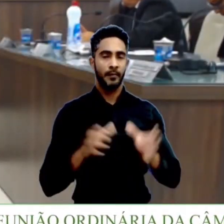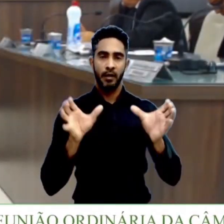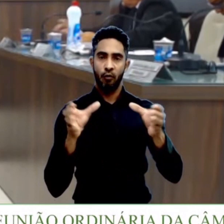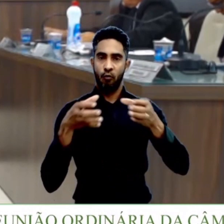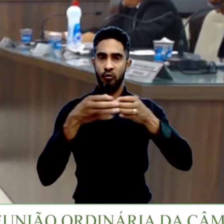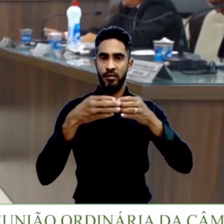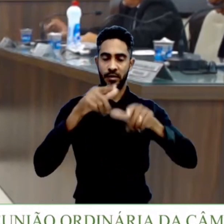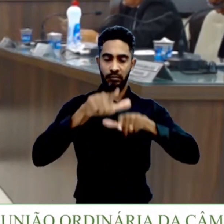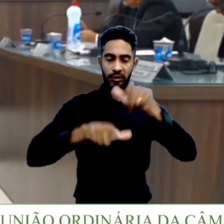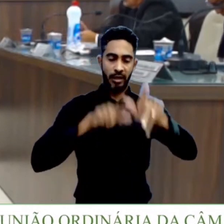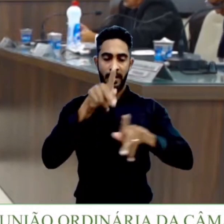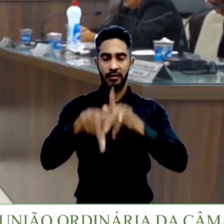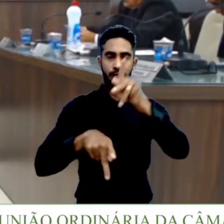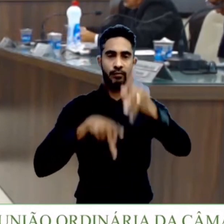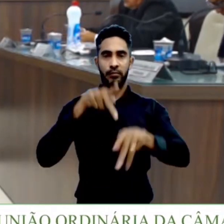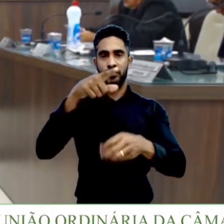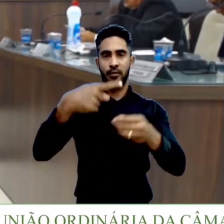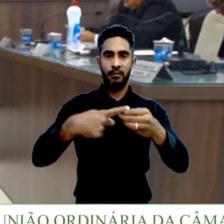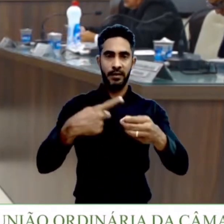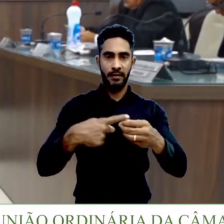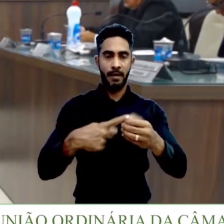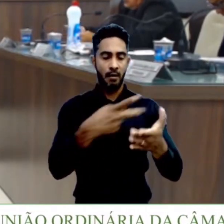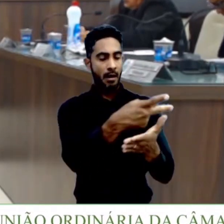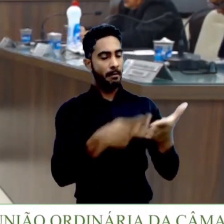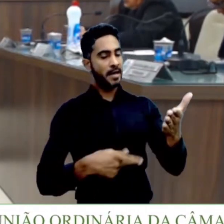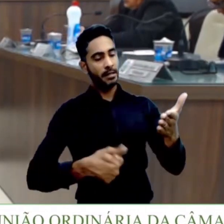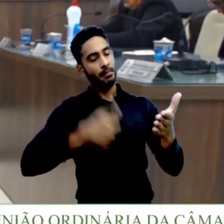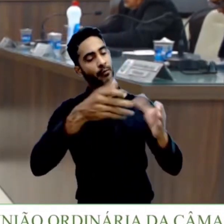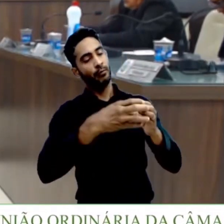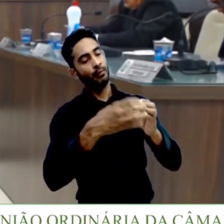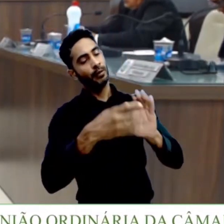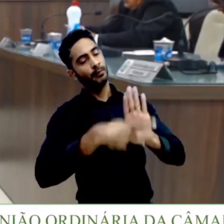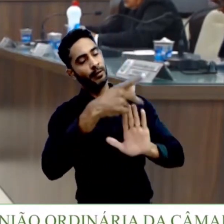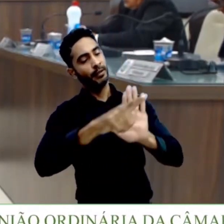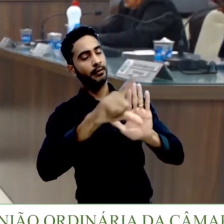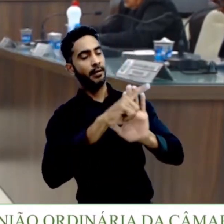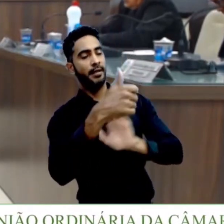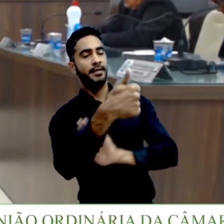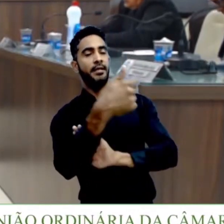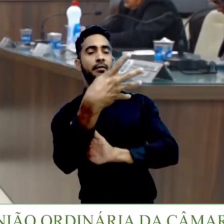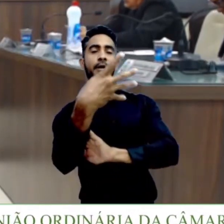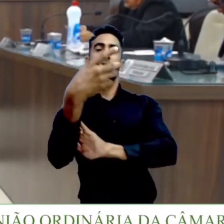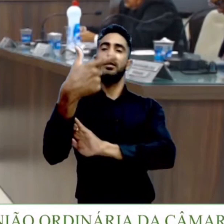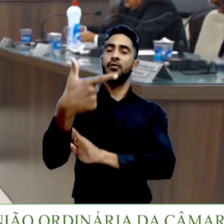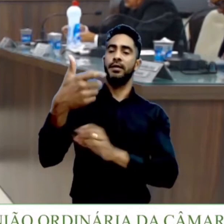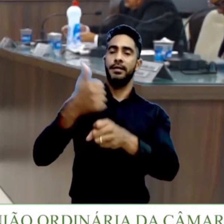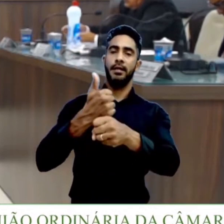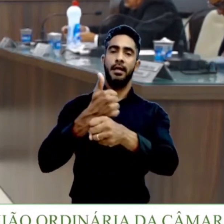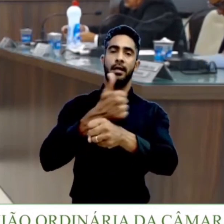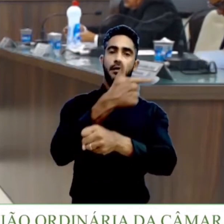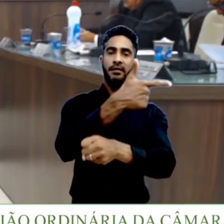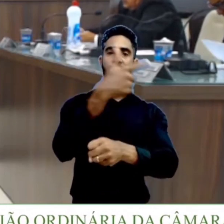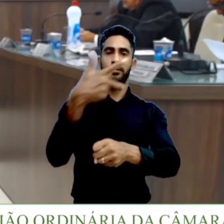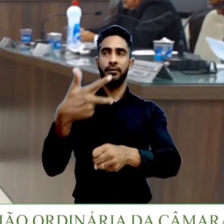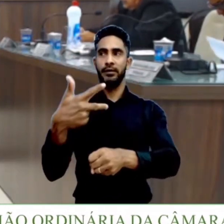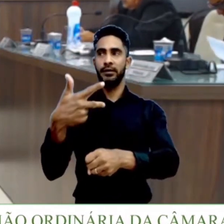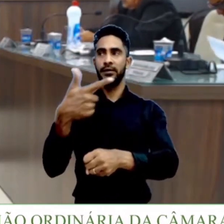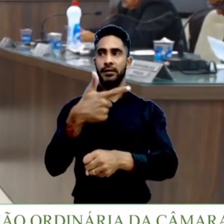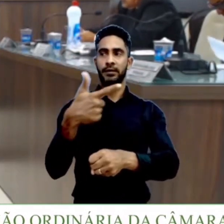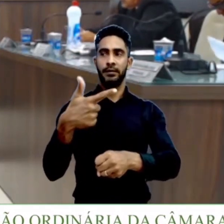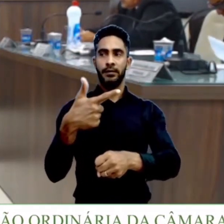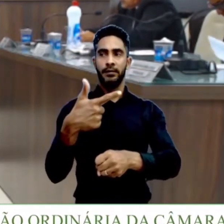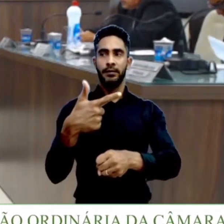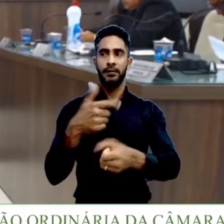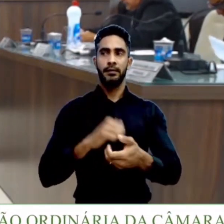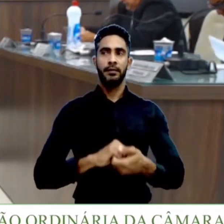Comissão de Serviços Públicos Municipais, parecer para o primeiro turno do projeto de lei número 142 de 2022.